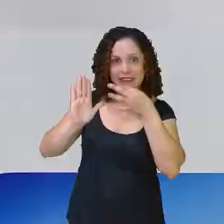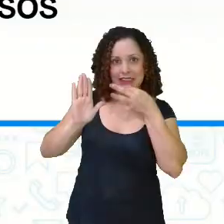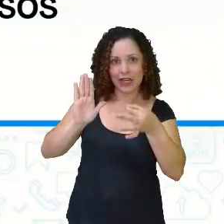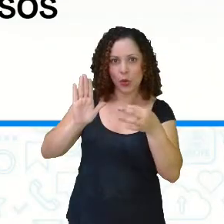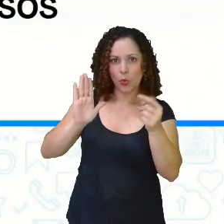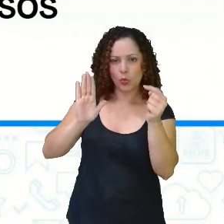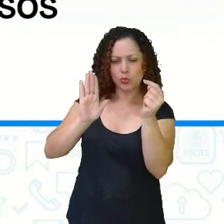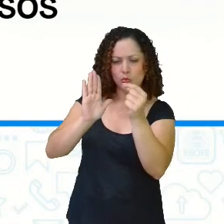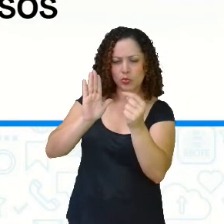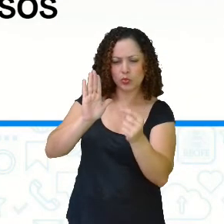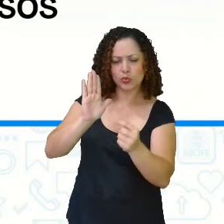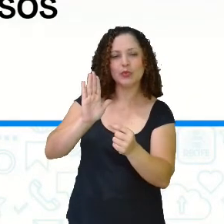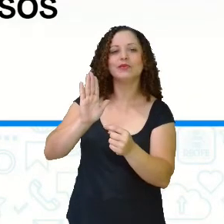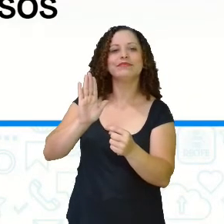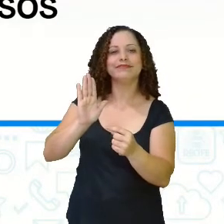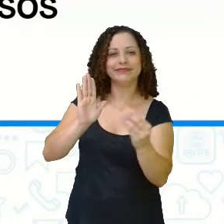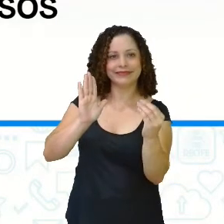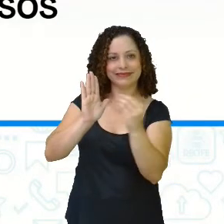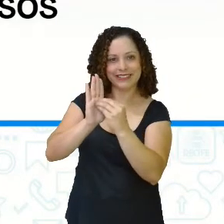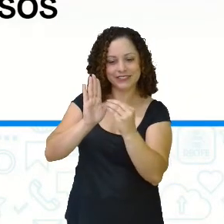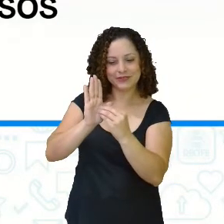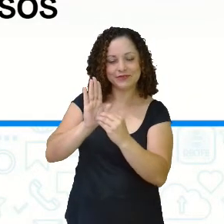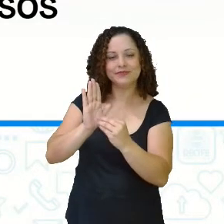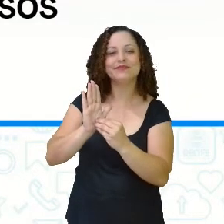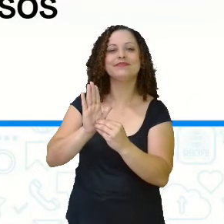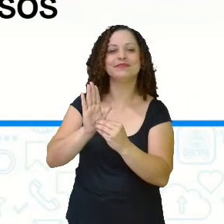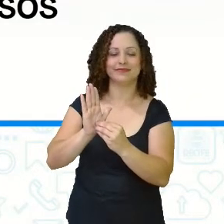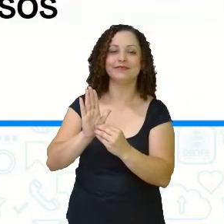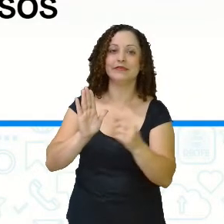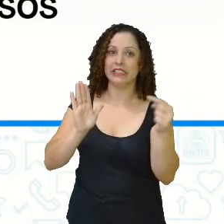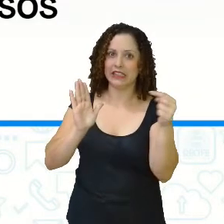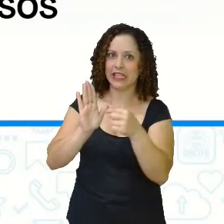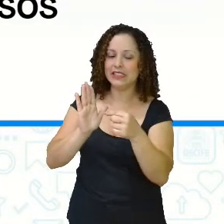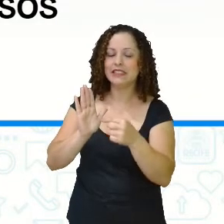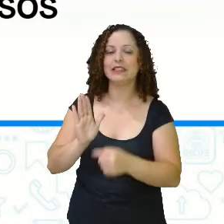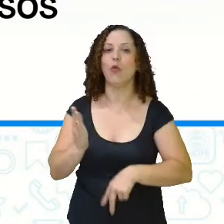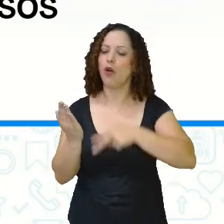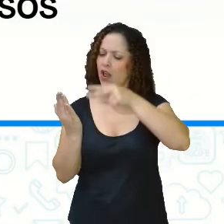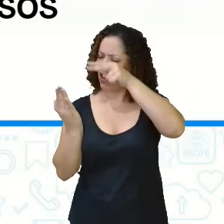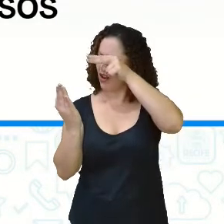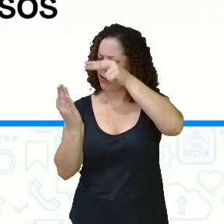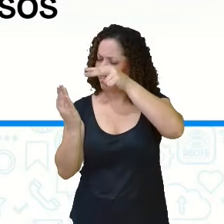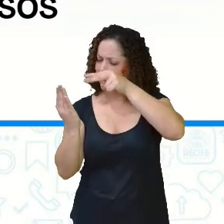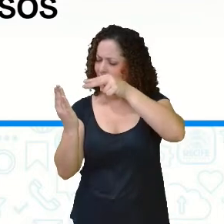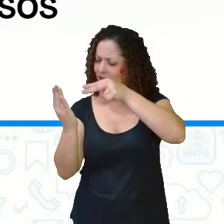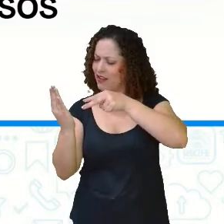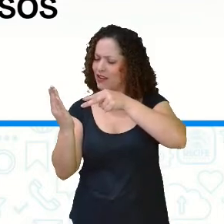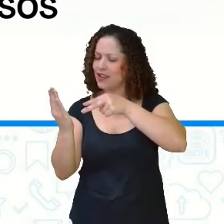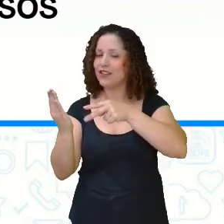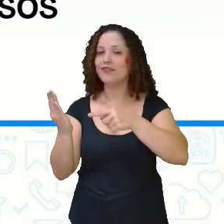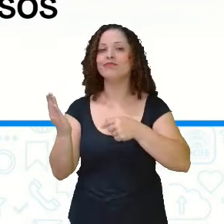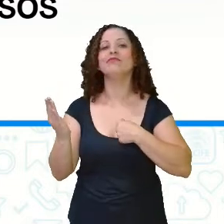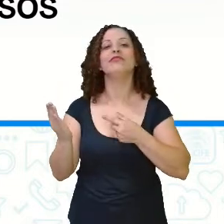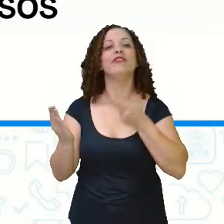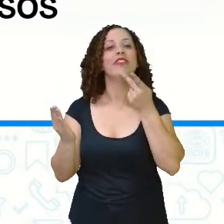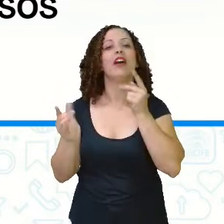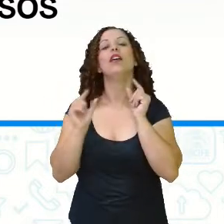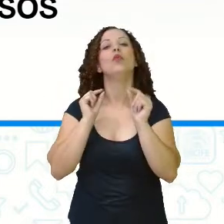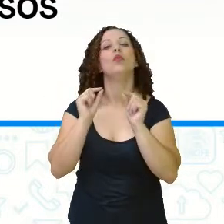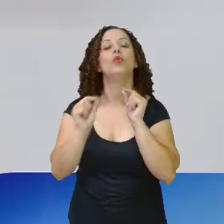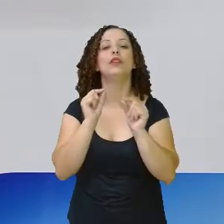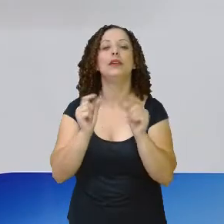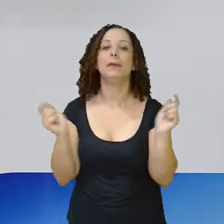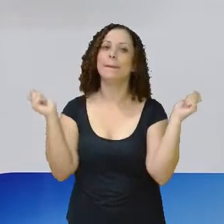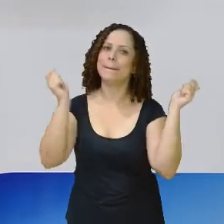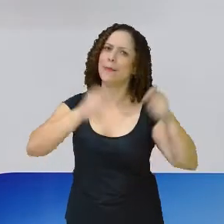argumentação são os principais recursos utilizados. Naquele momento ali, eu vou dizer para você por que você pode